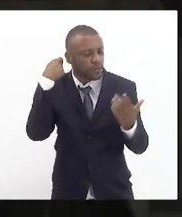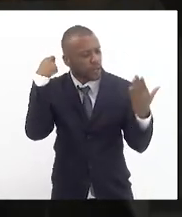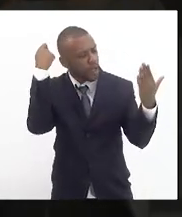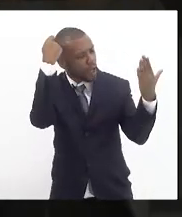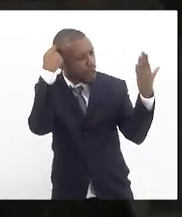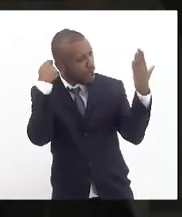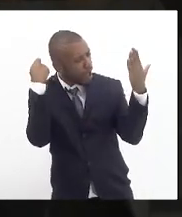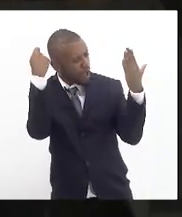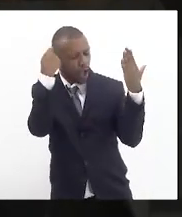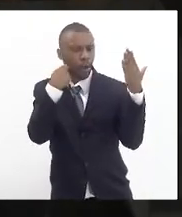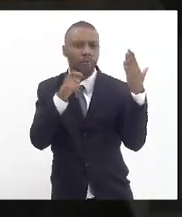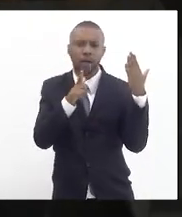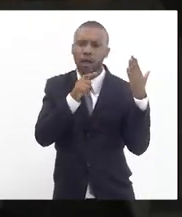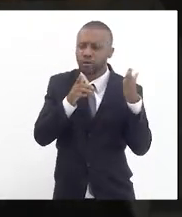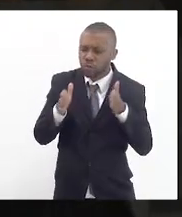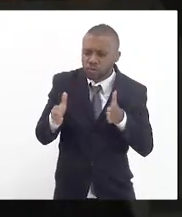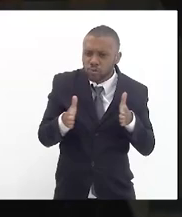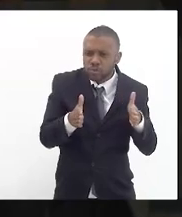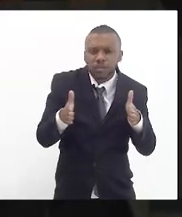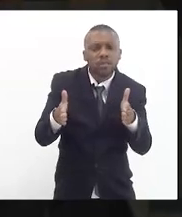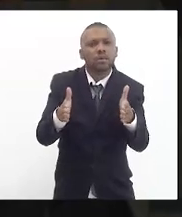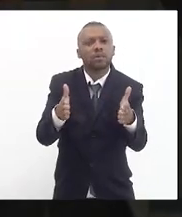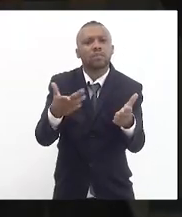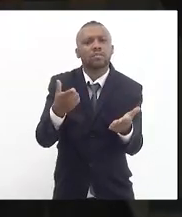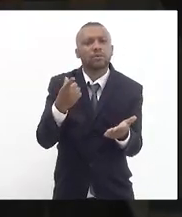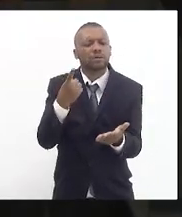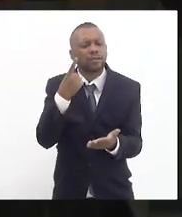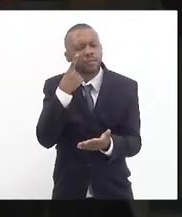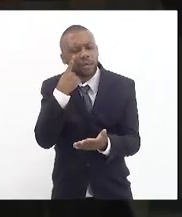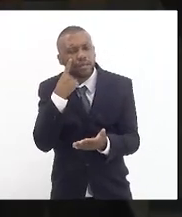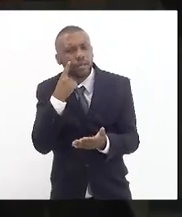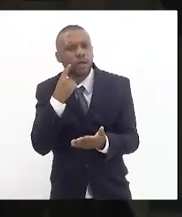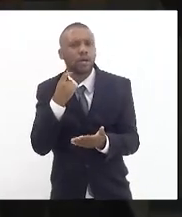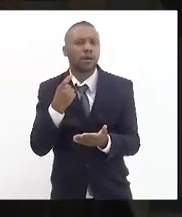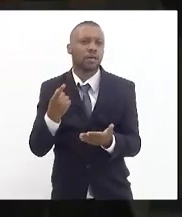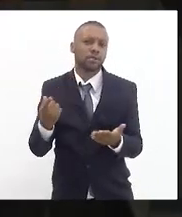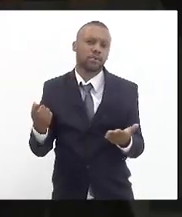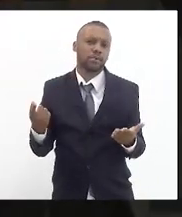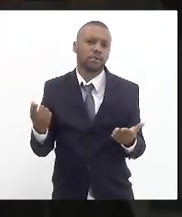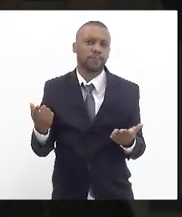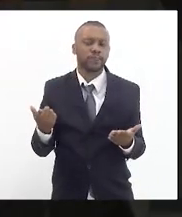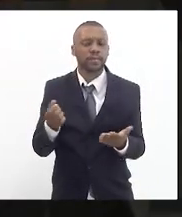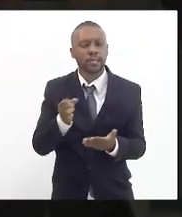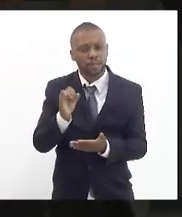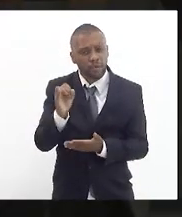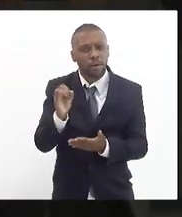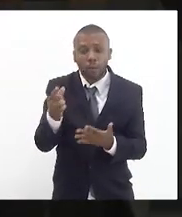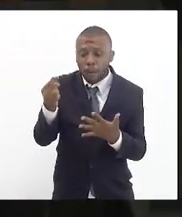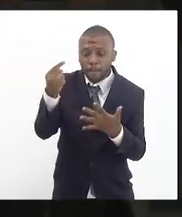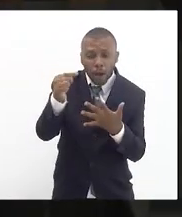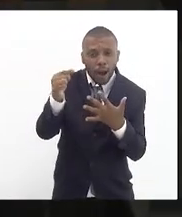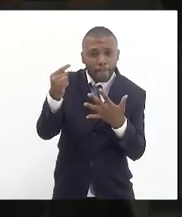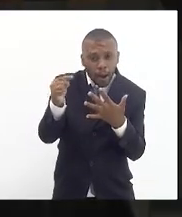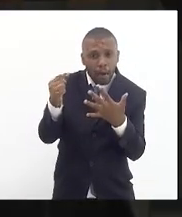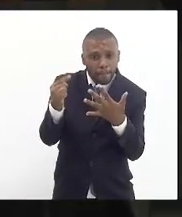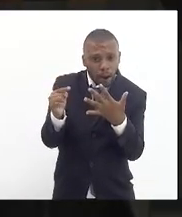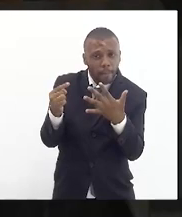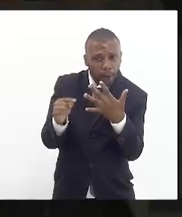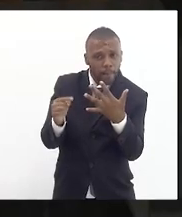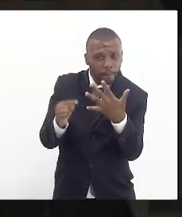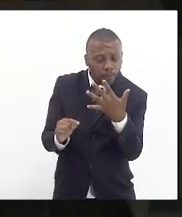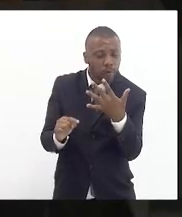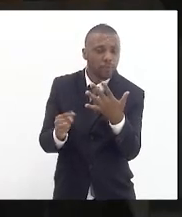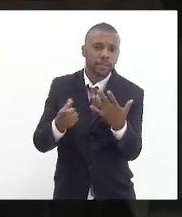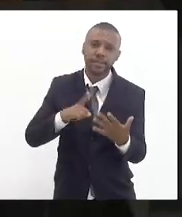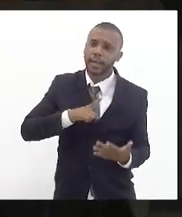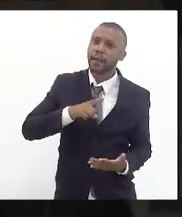dona do Rio acho um das Lágrimas aí só quiser eu vou um por um a gente passa